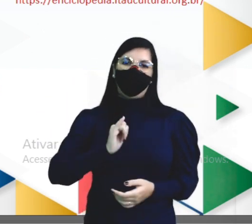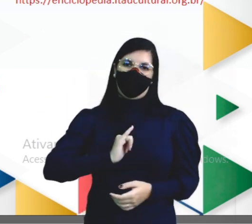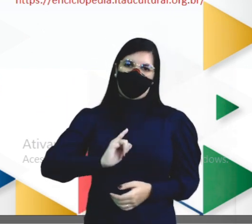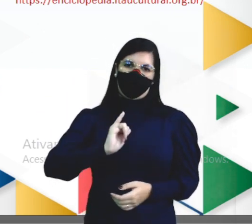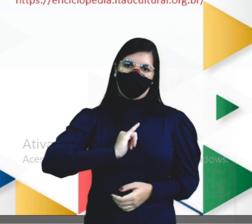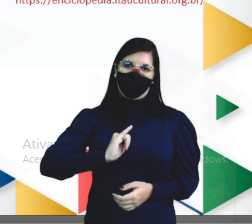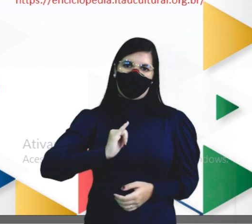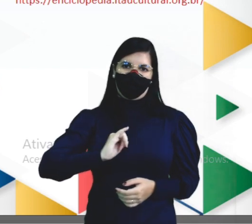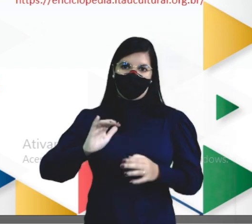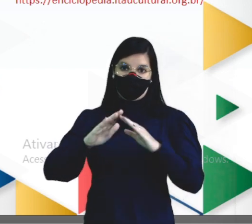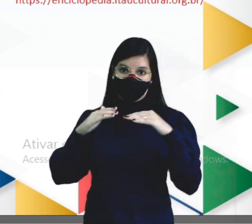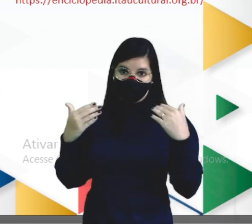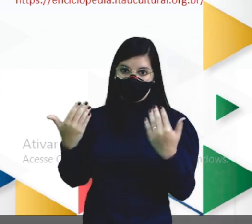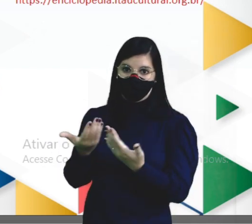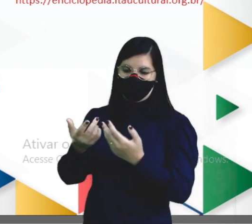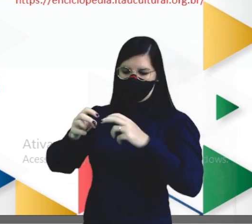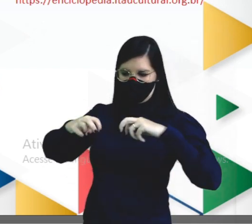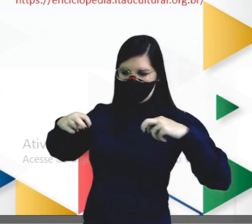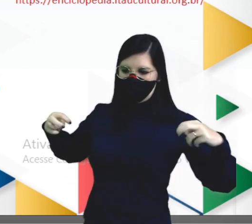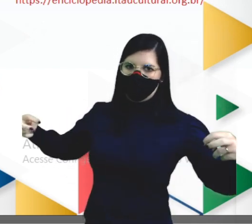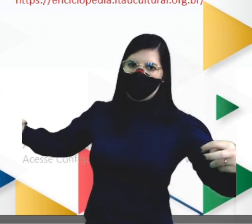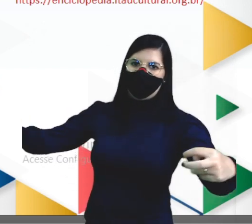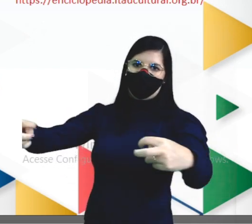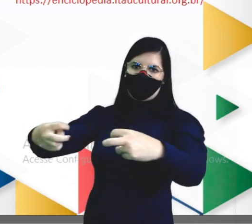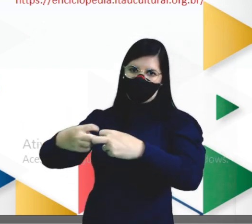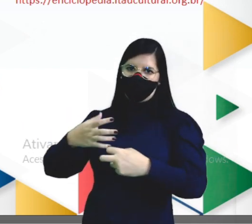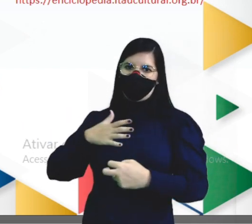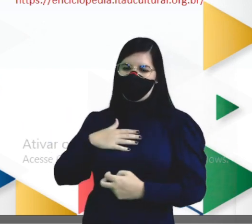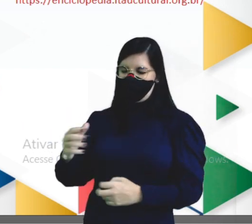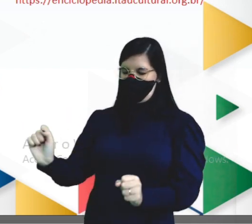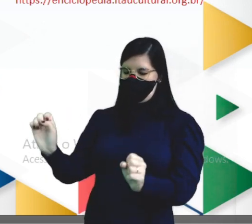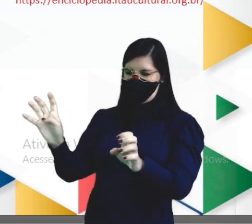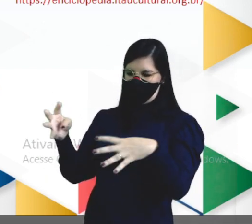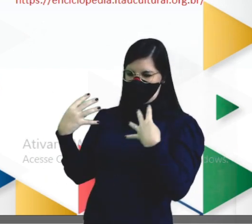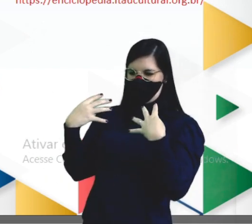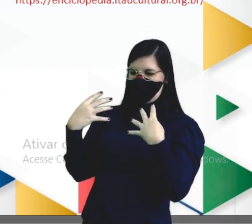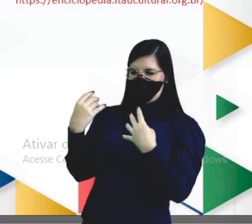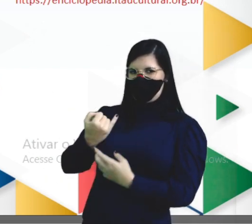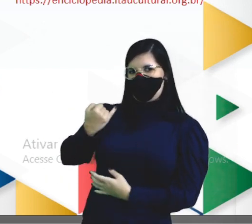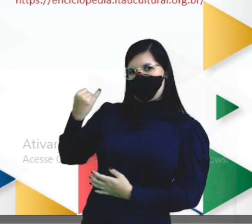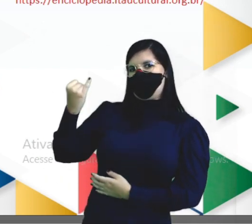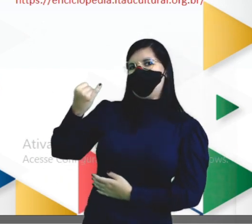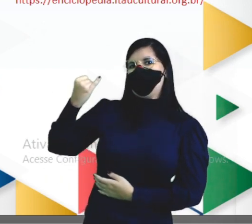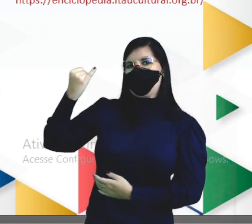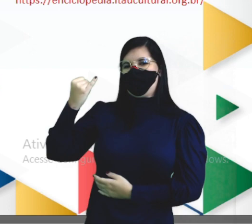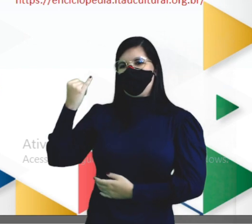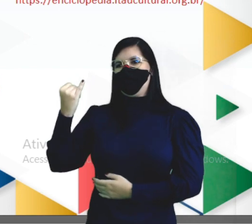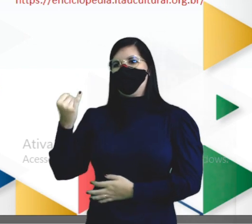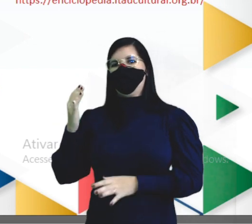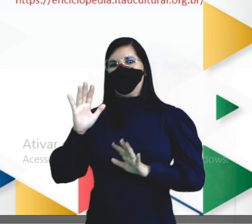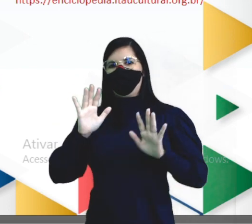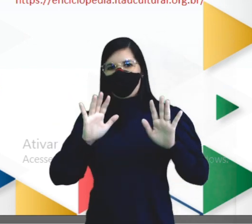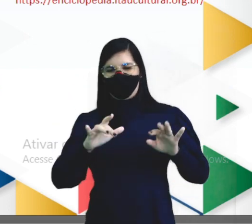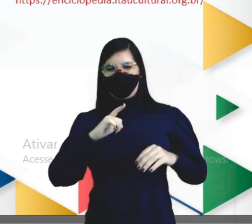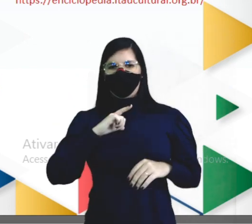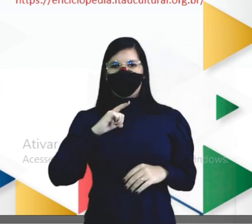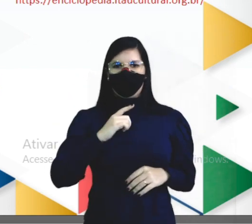Os colegas se reuniam ao seu redor e, neste momento, Noel se sentia importante. É importante frisar que, por Noel, ele